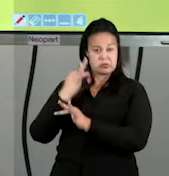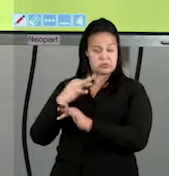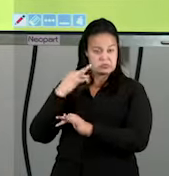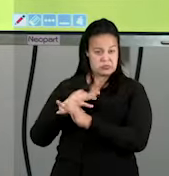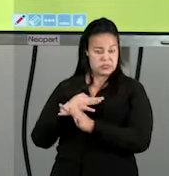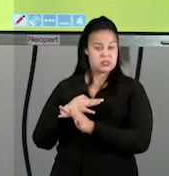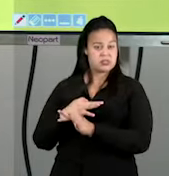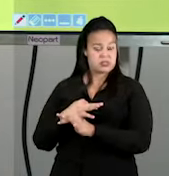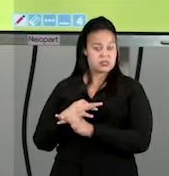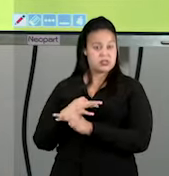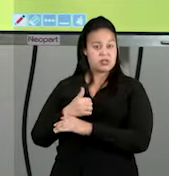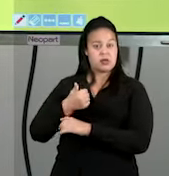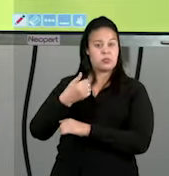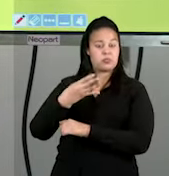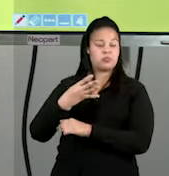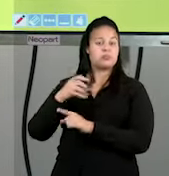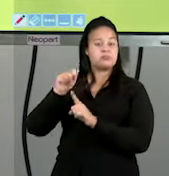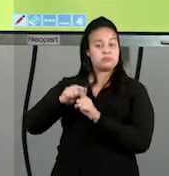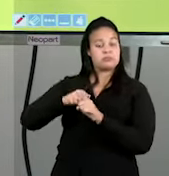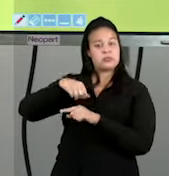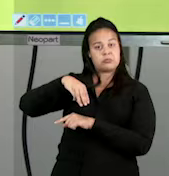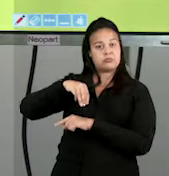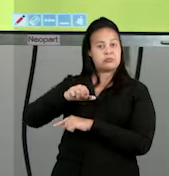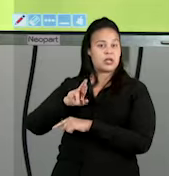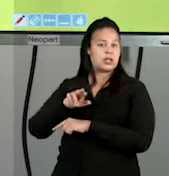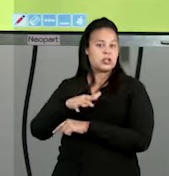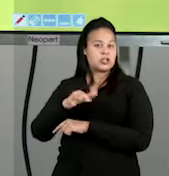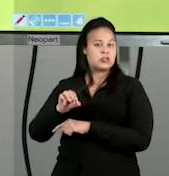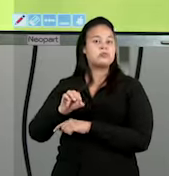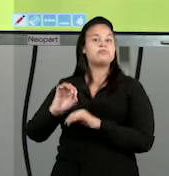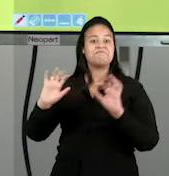dia 14 de março, então isso é